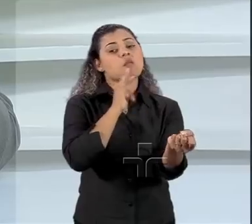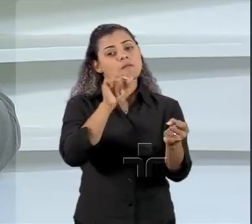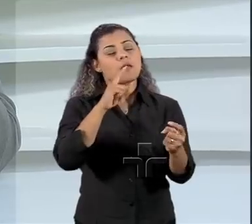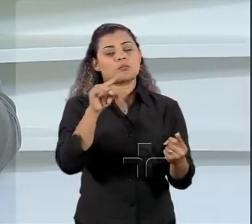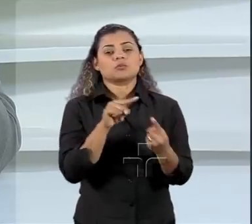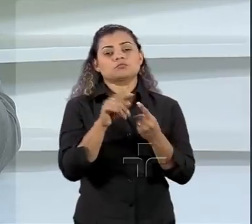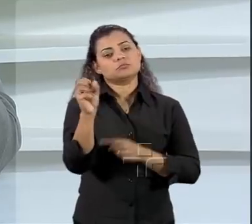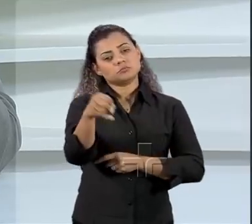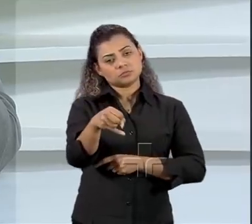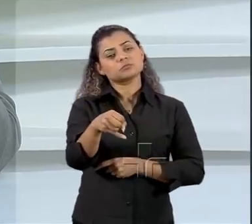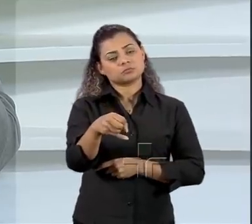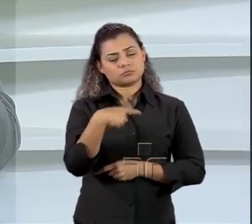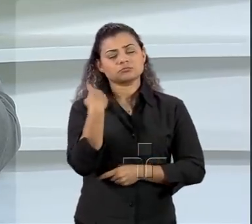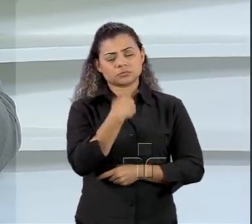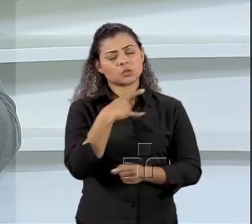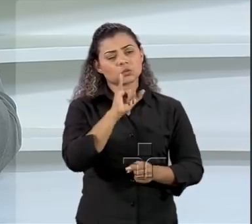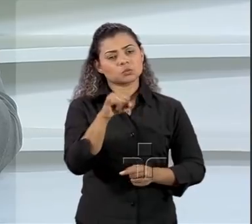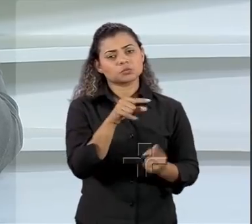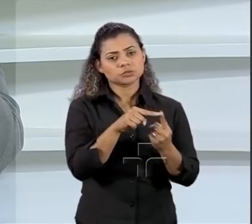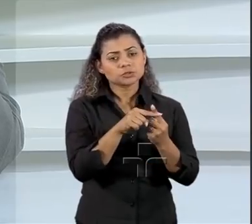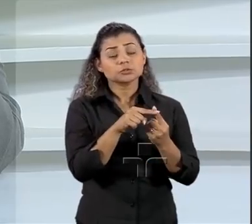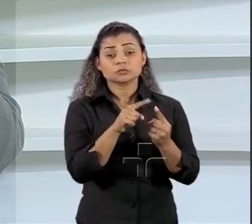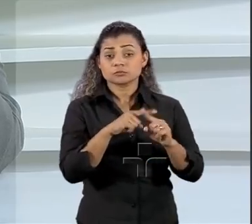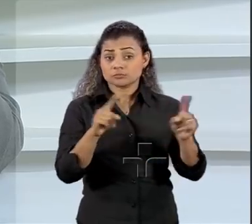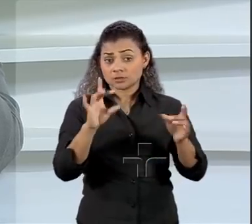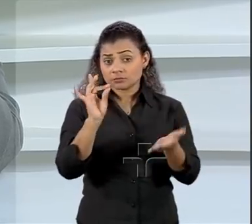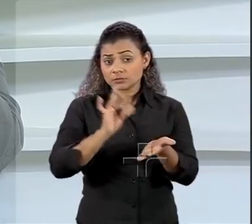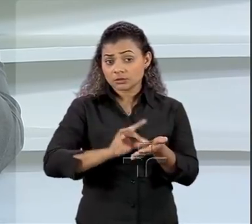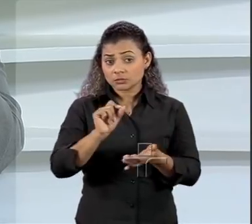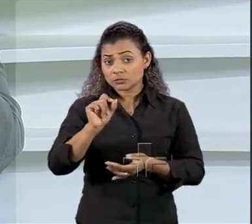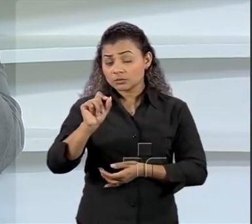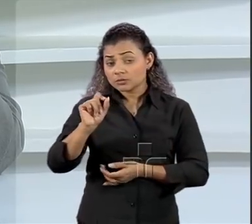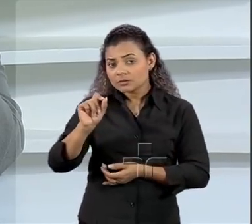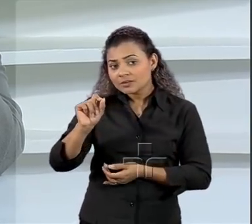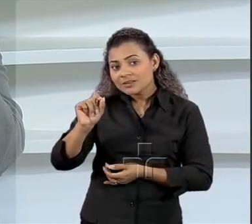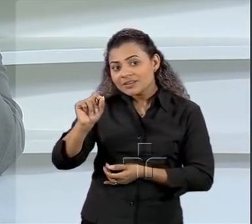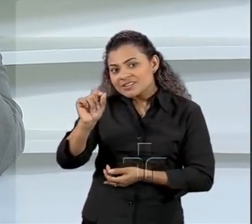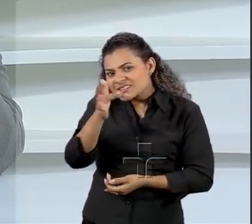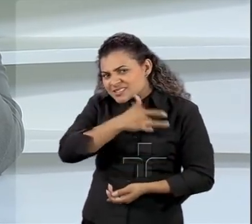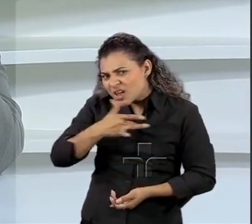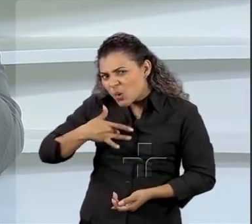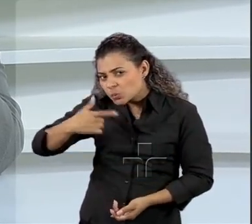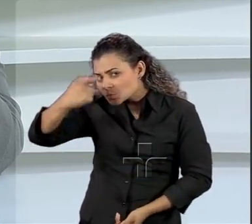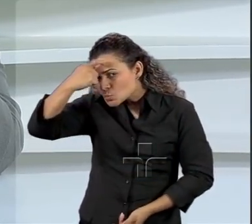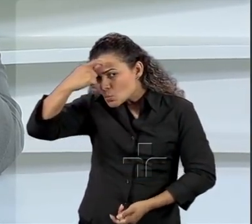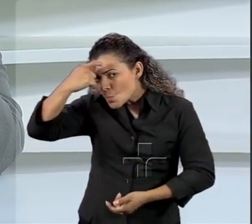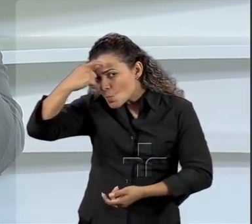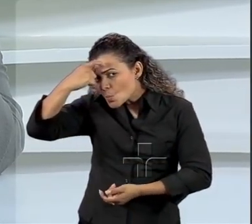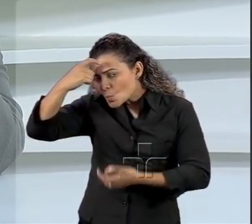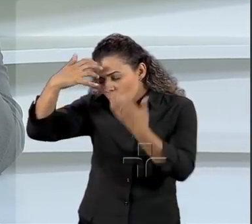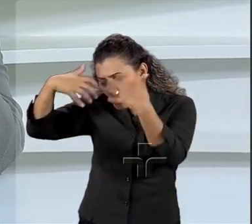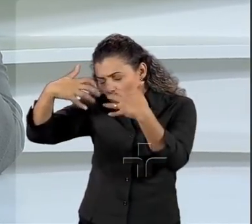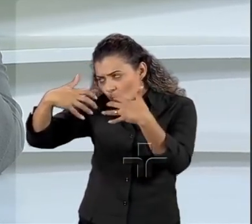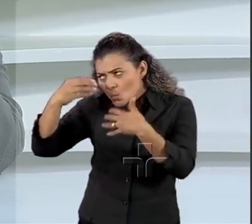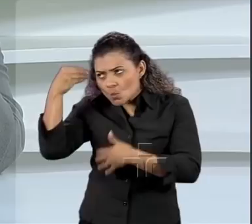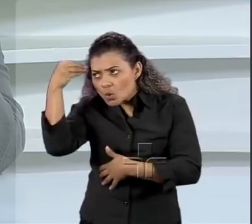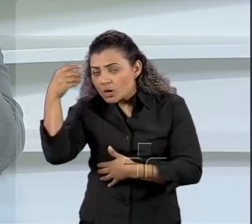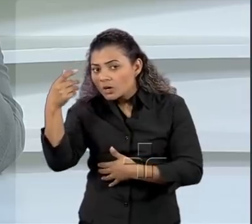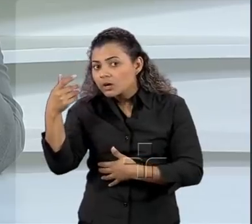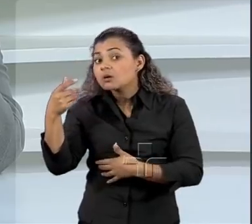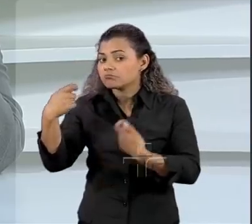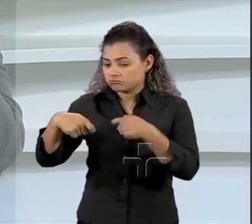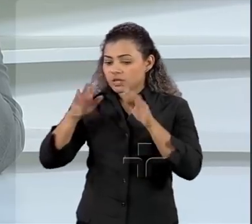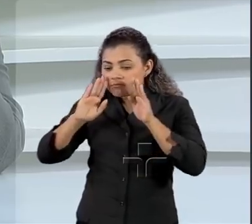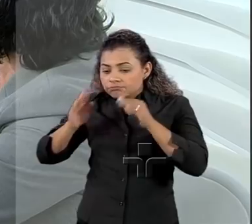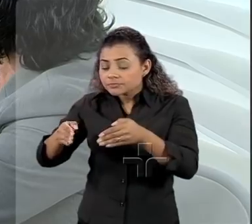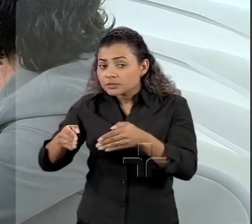Até porque não poderia ser diferente. Se eu penso em saúde mental, não posso pensar só em tratar quem tem problema de saúde mental e